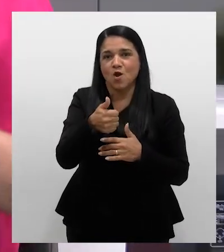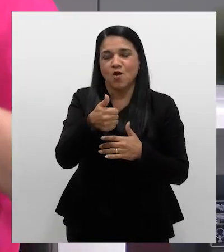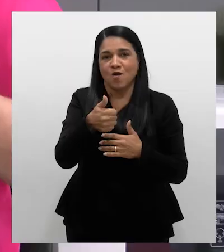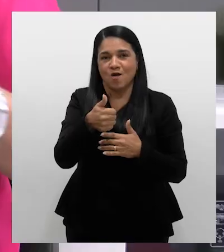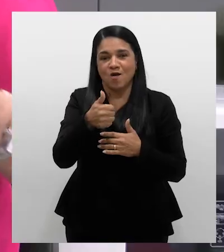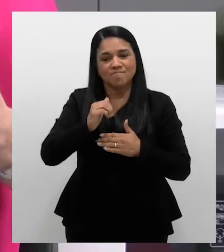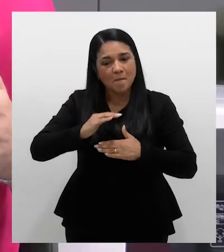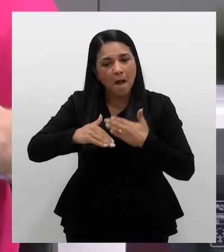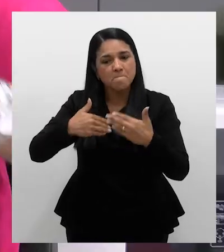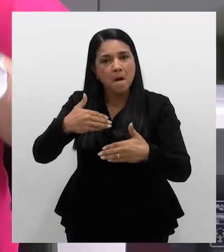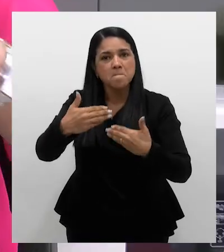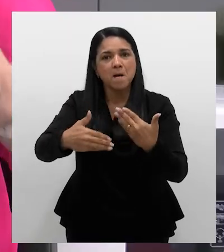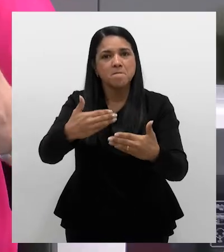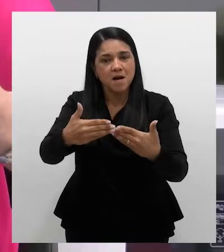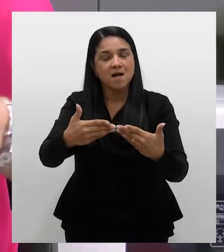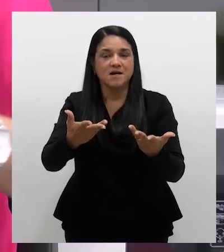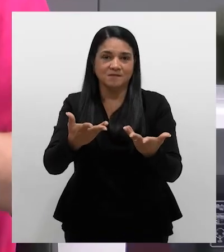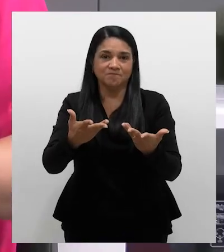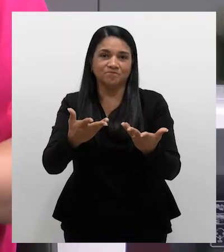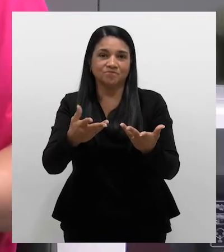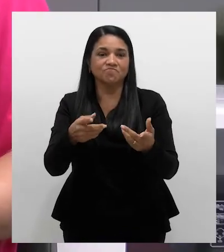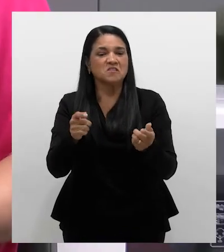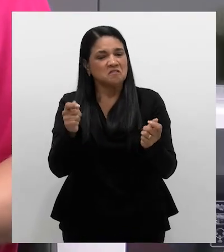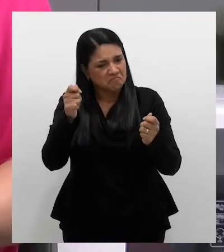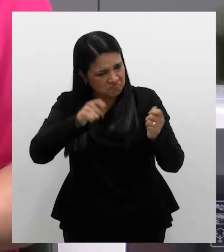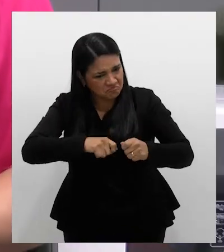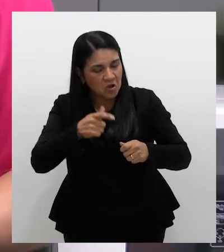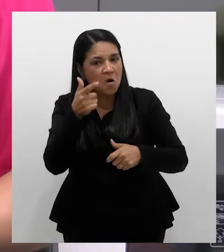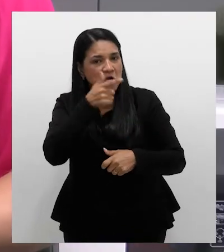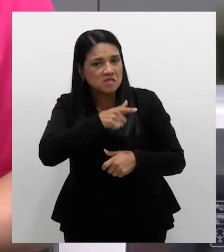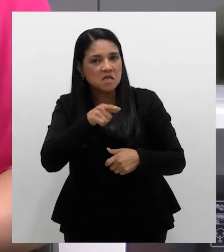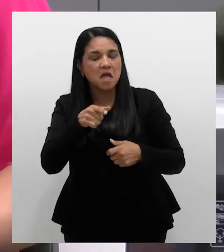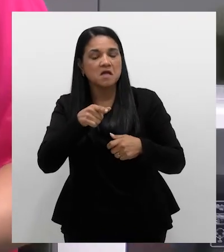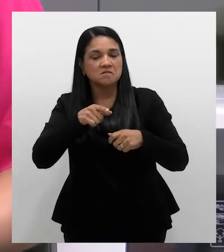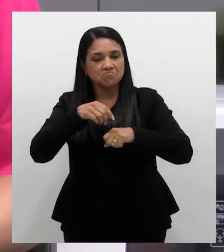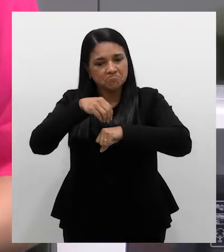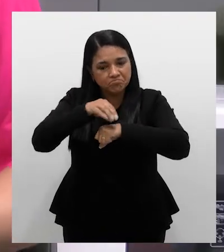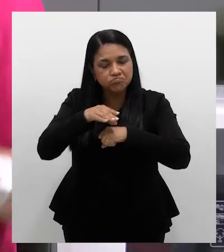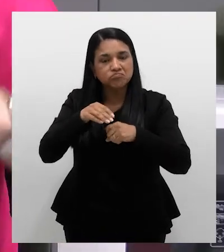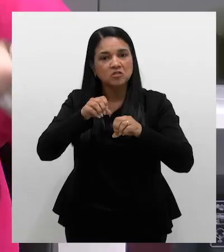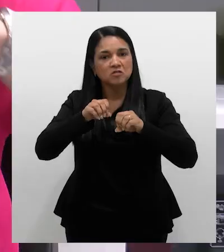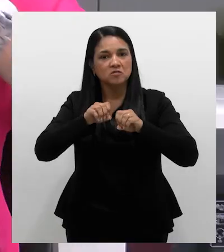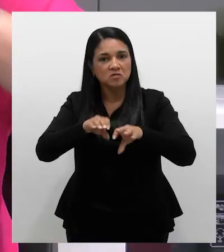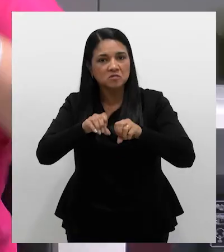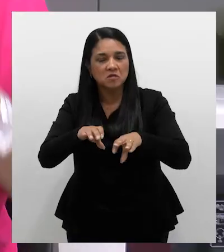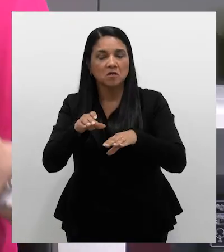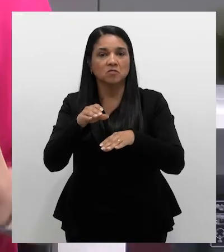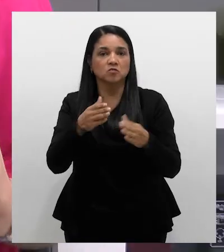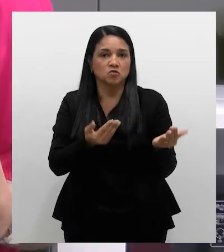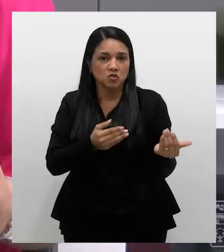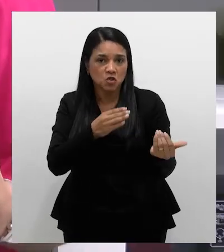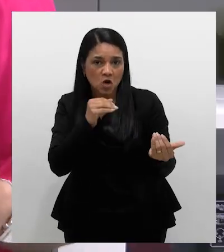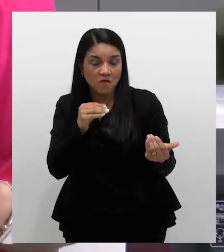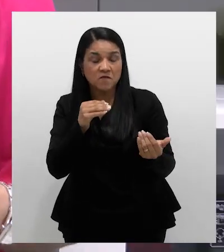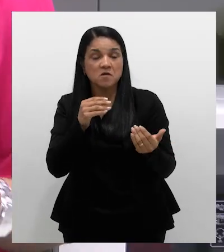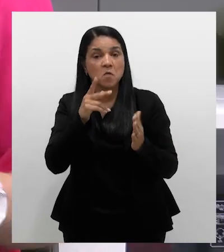E aí a gente pode Exatamente. continuar seguindo assim. Sim, Então você também consegue passar para o jovem que ele consegue colocar o projeto dele para frente sim, com